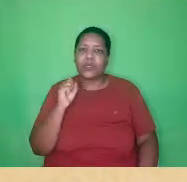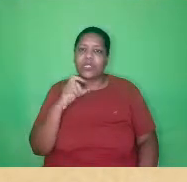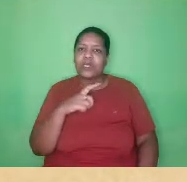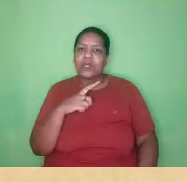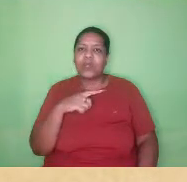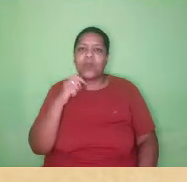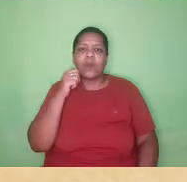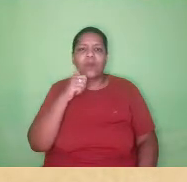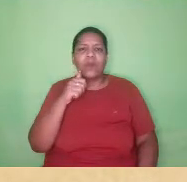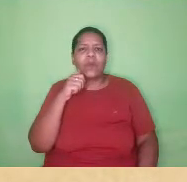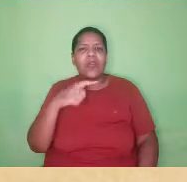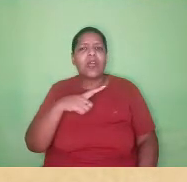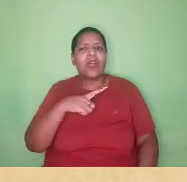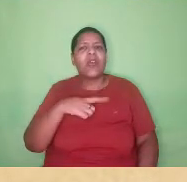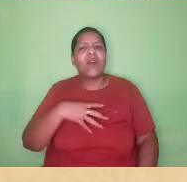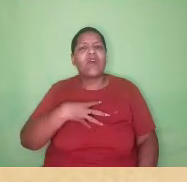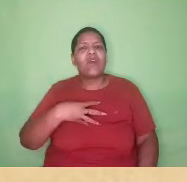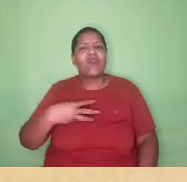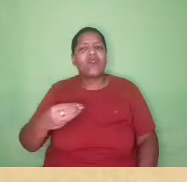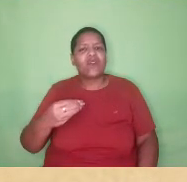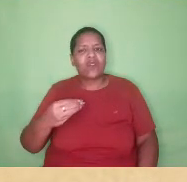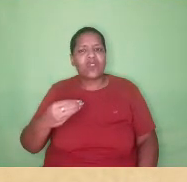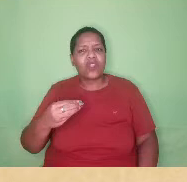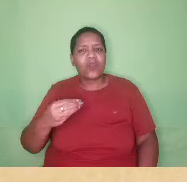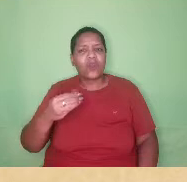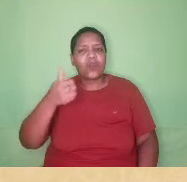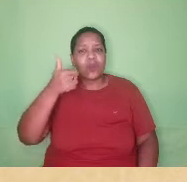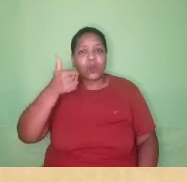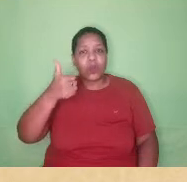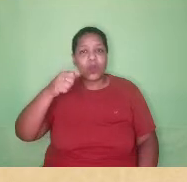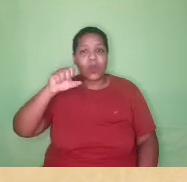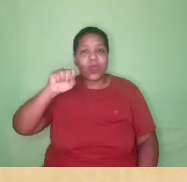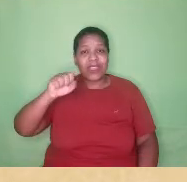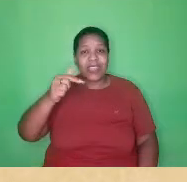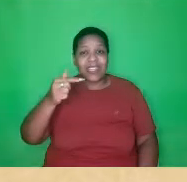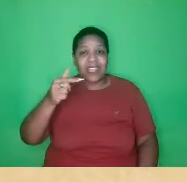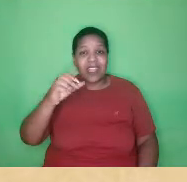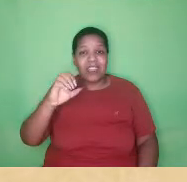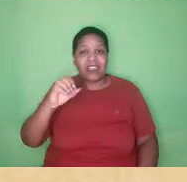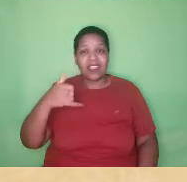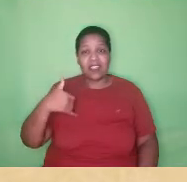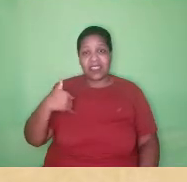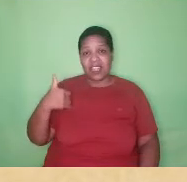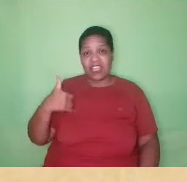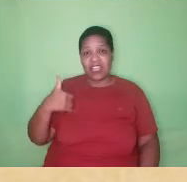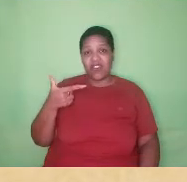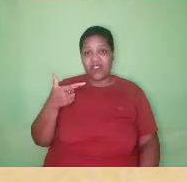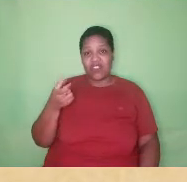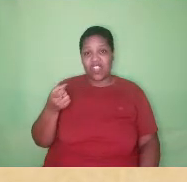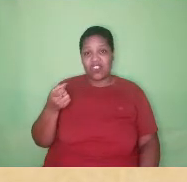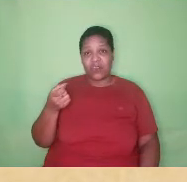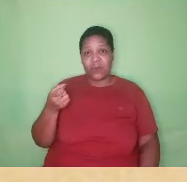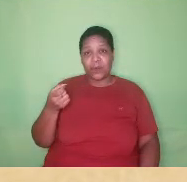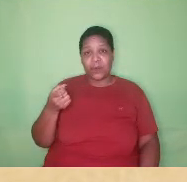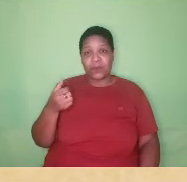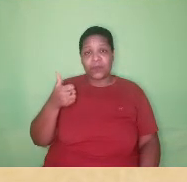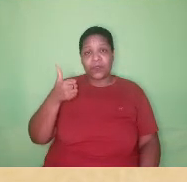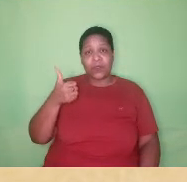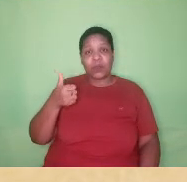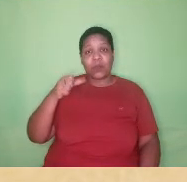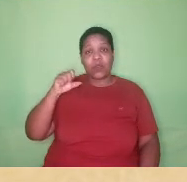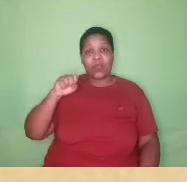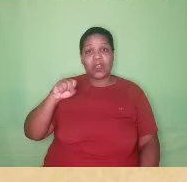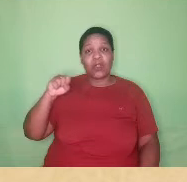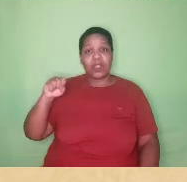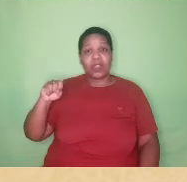filho em 1870, com 20 anos de idade. Em 1888,